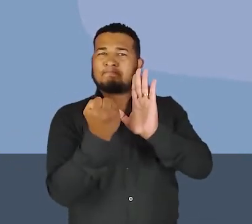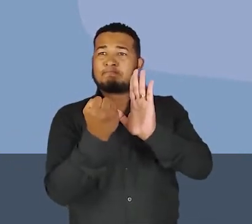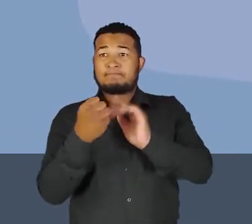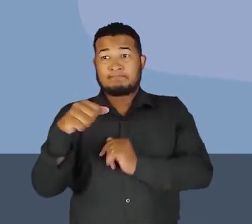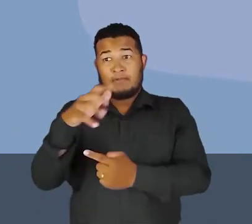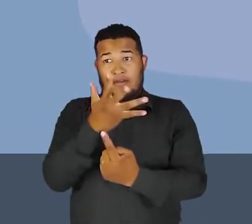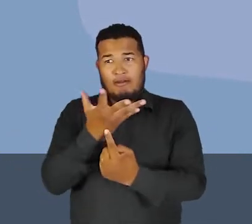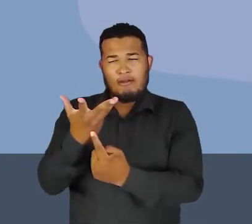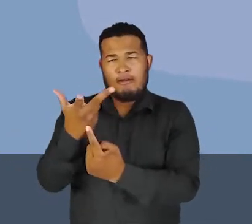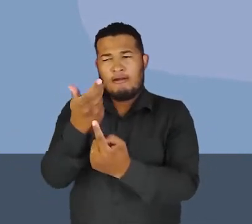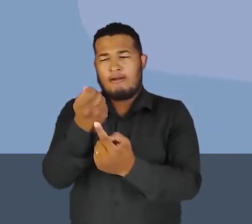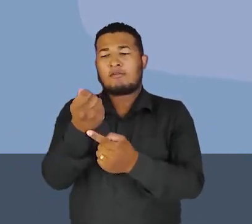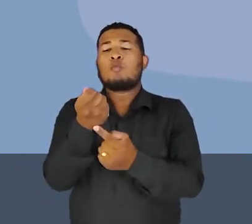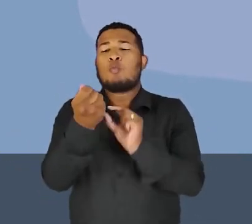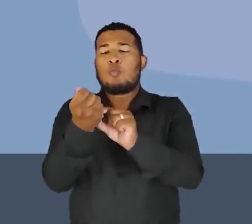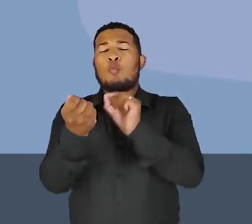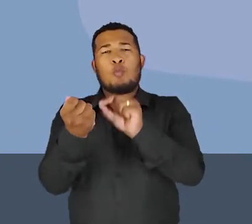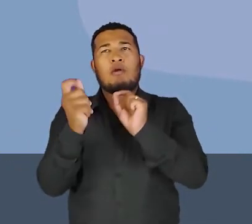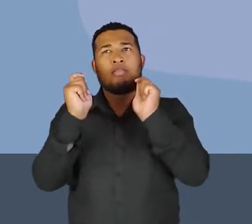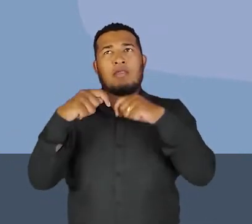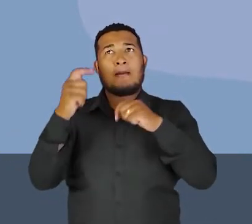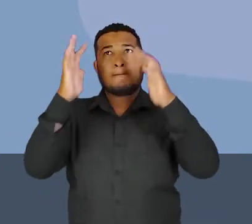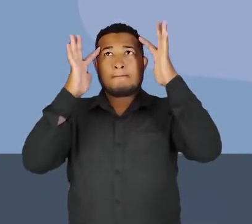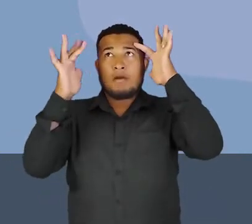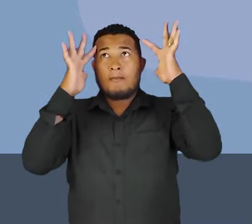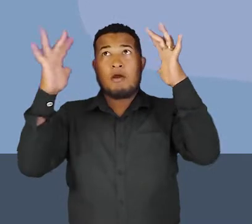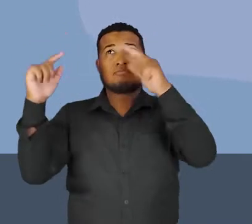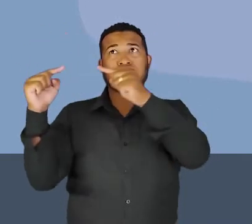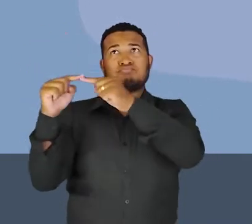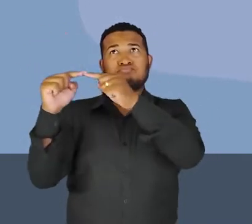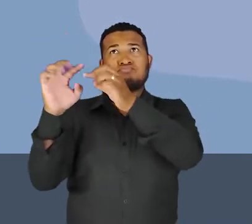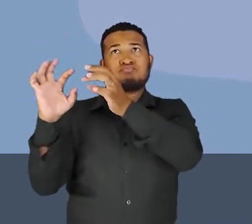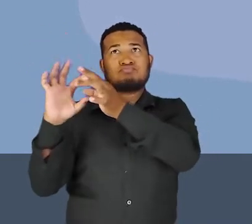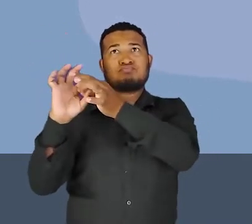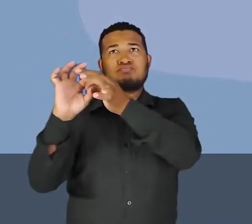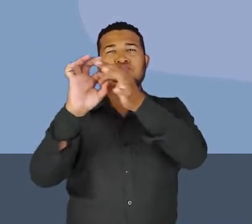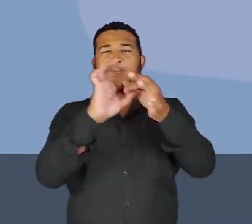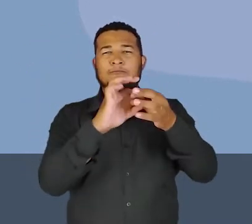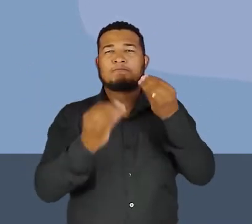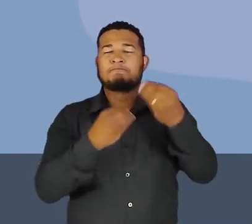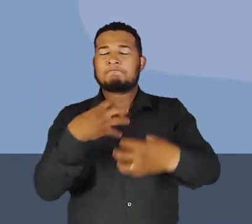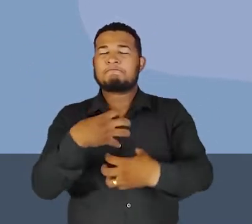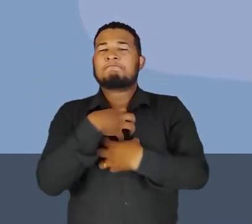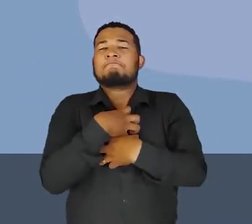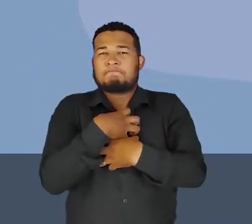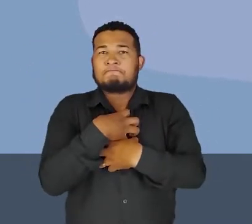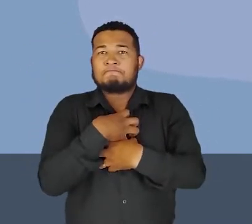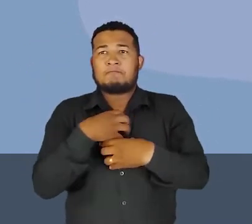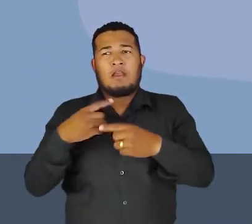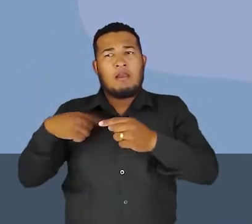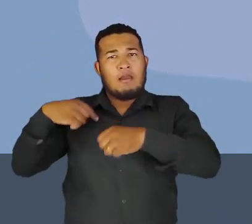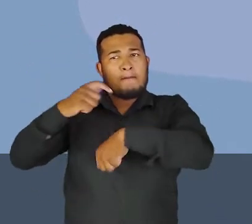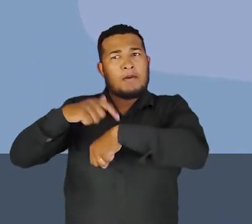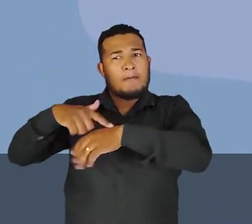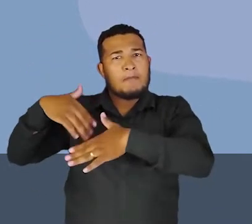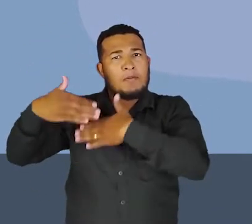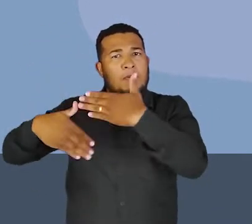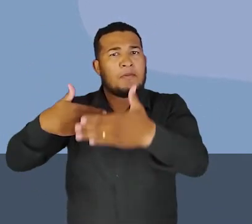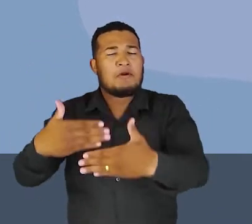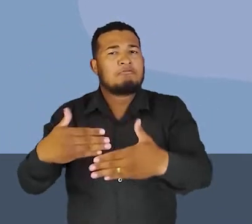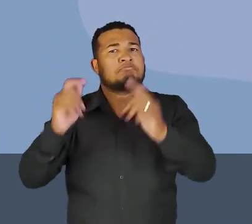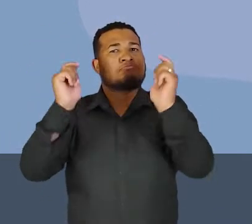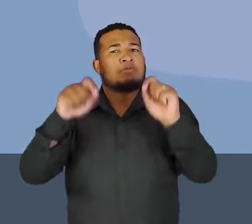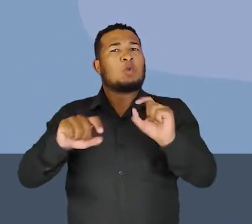campo de conhecimento organizando pensamentos em produção de formas simbólicas, num percurso que vai da ideia